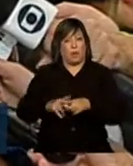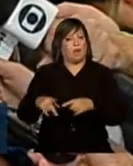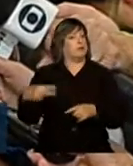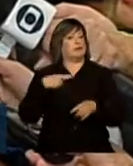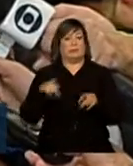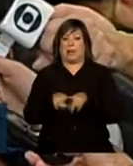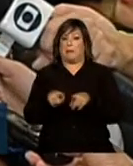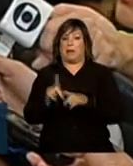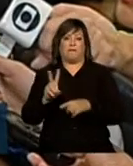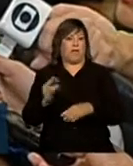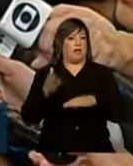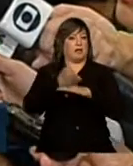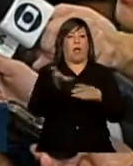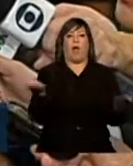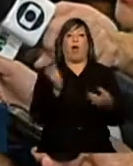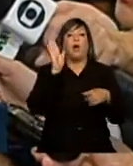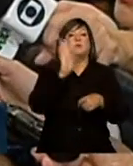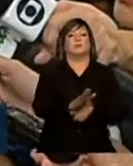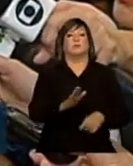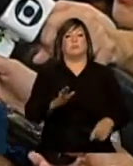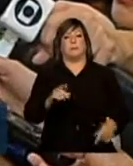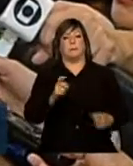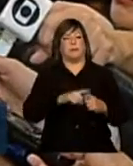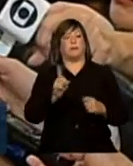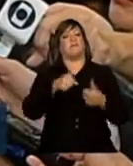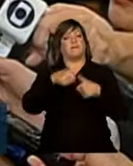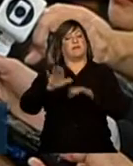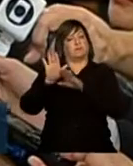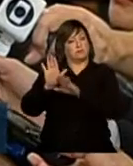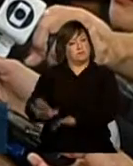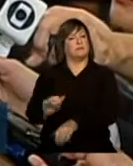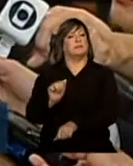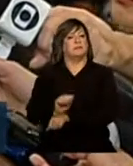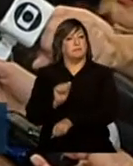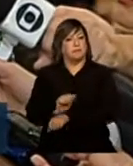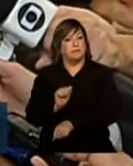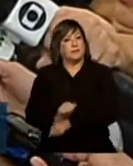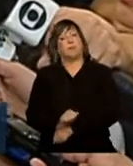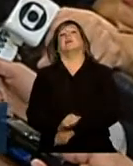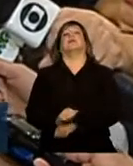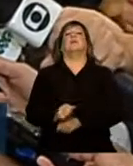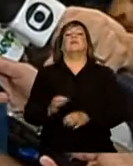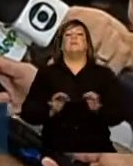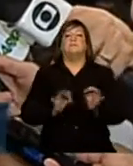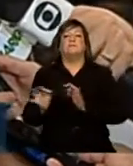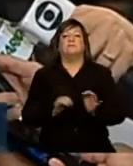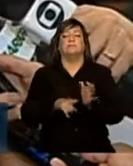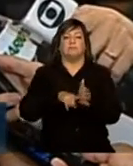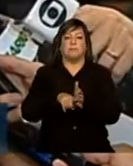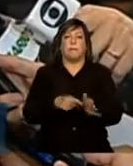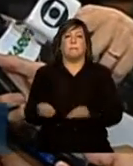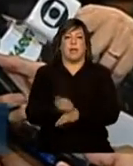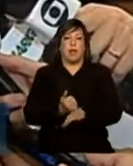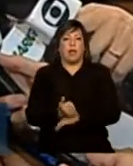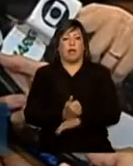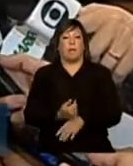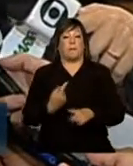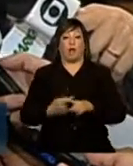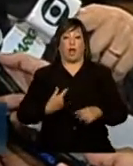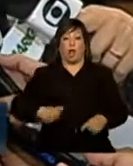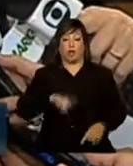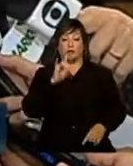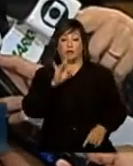começar a etapa nas unidades, nos postos de saúde, fica ainda num momento de recuperação, de aprimoramento, porque nós